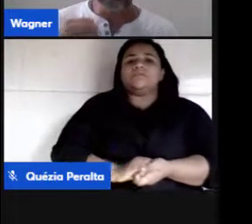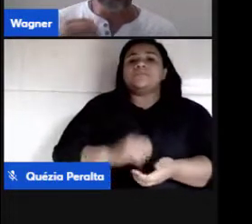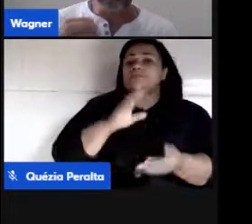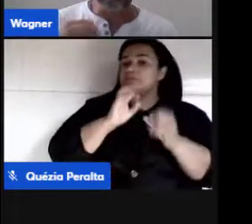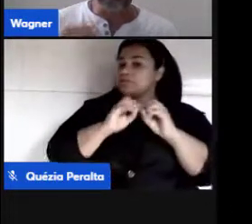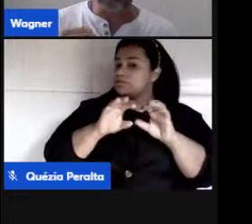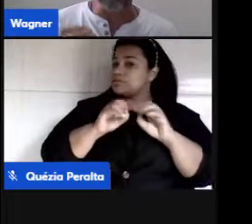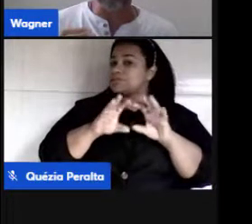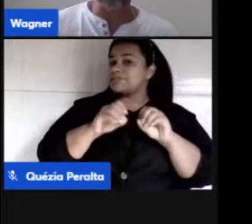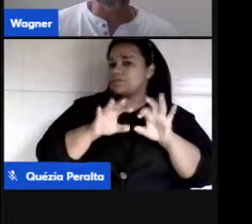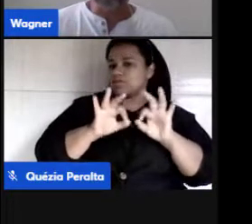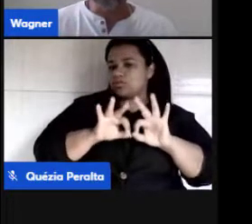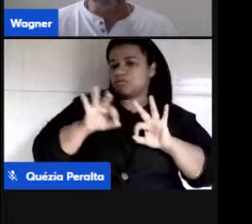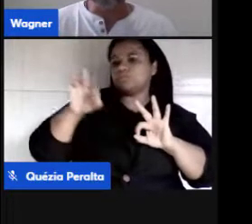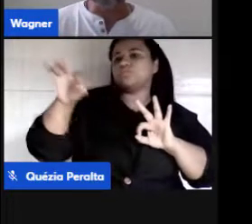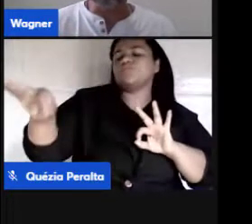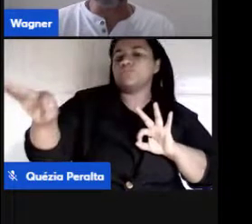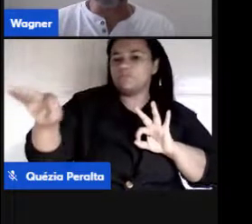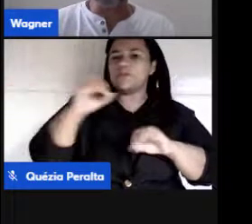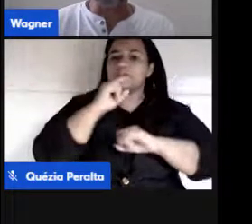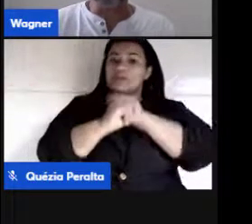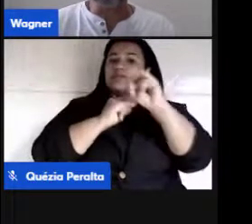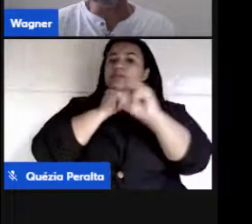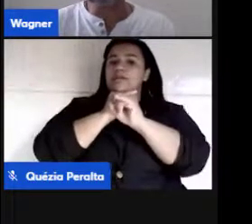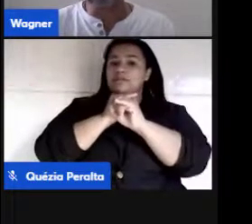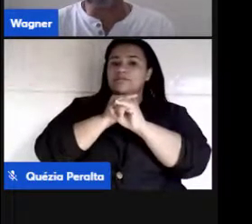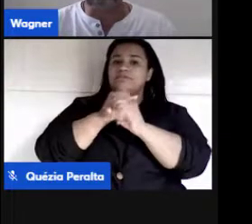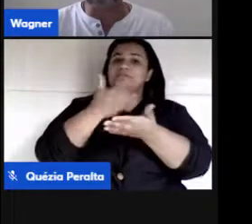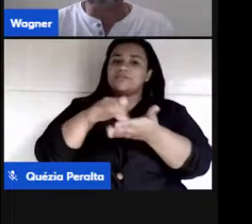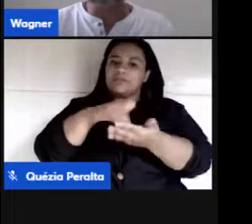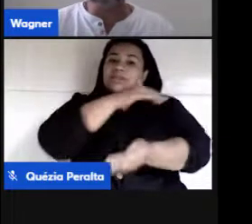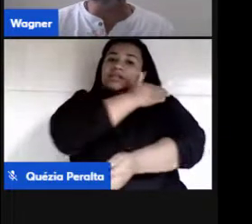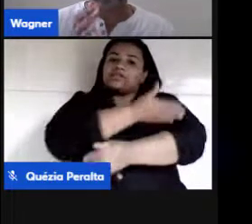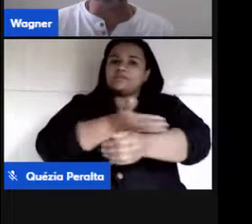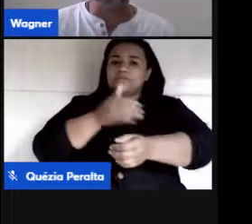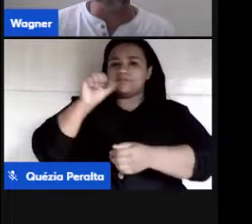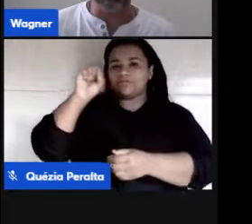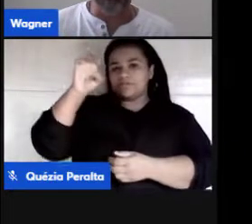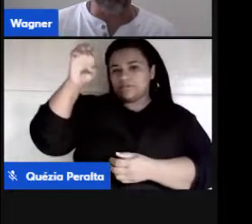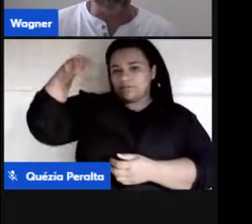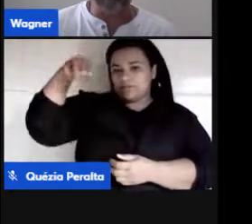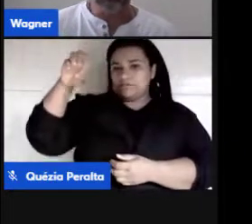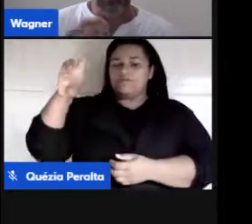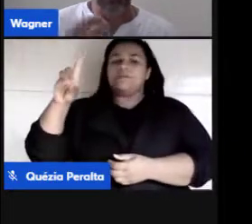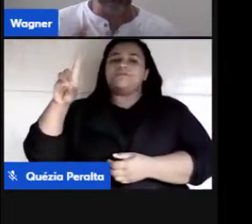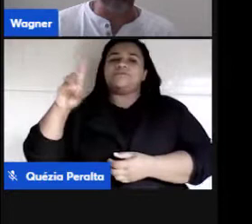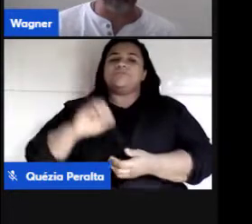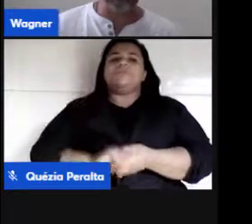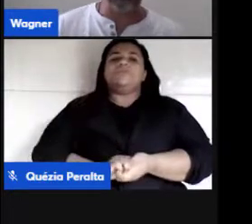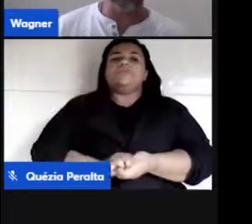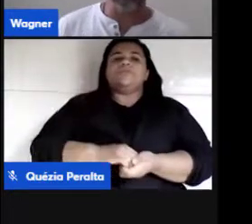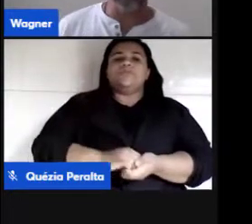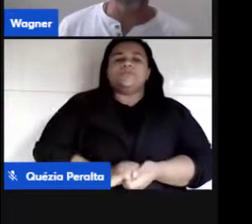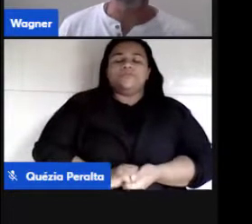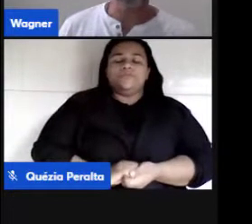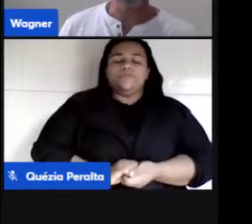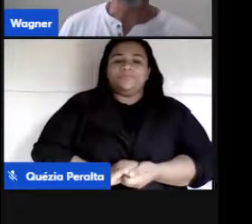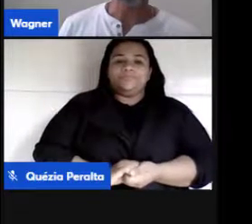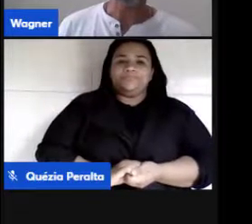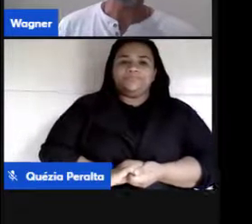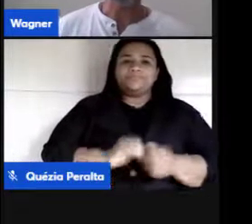tirando dúvidas dos alunos quanto a essas questões das atividades que vocês planejaram. Próximo slide, por